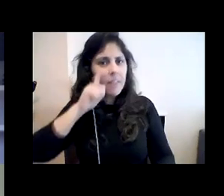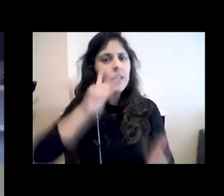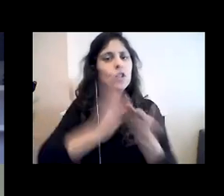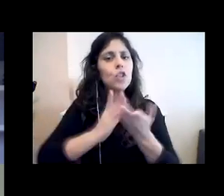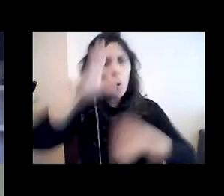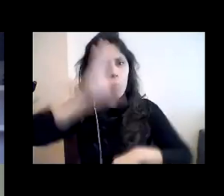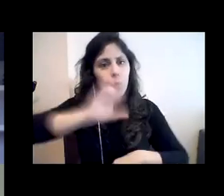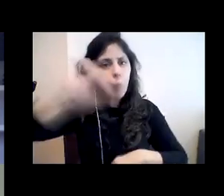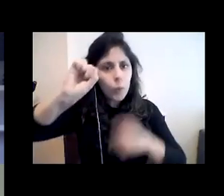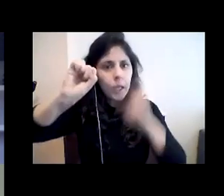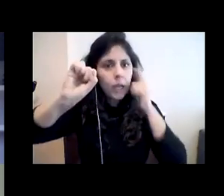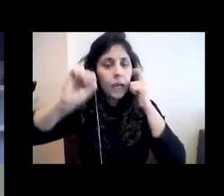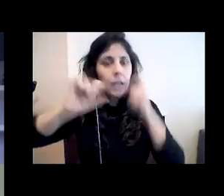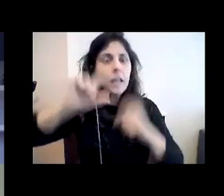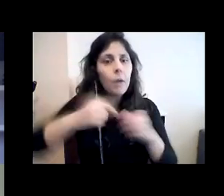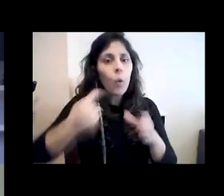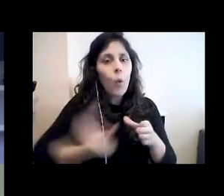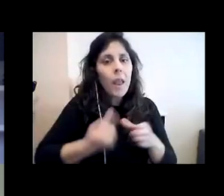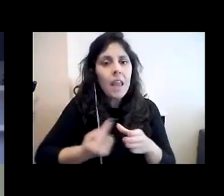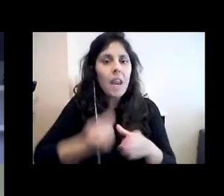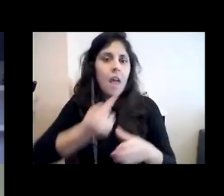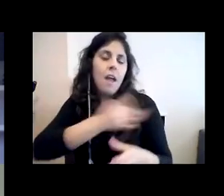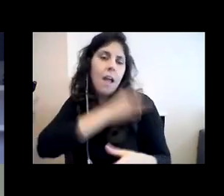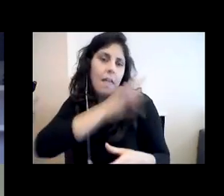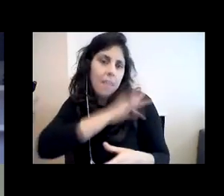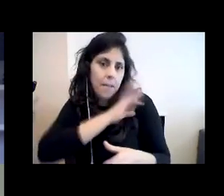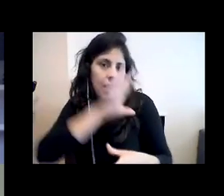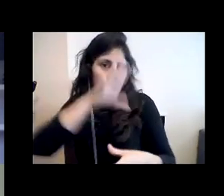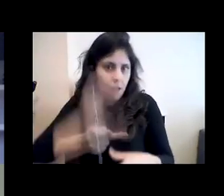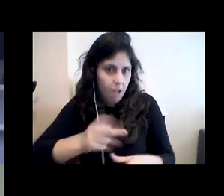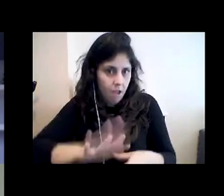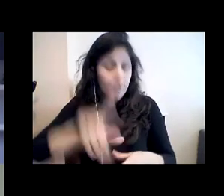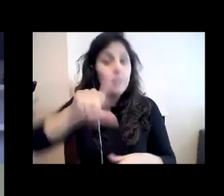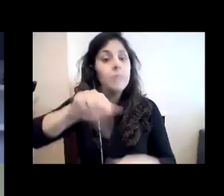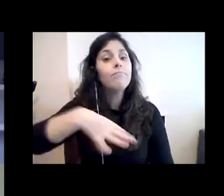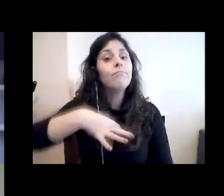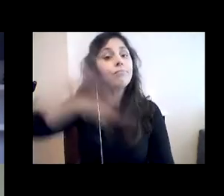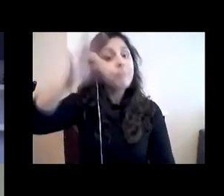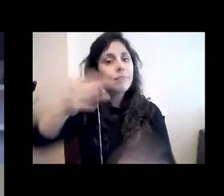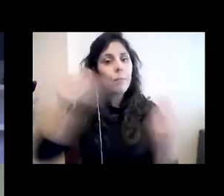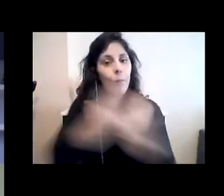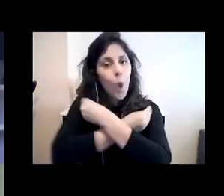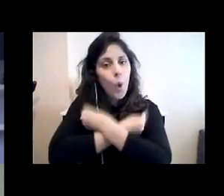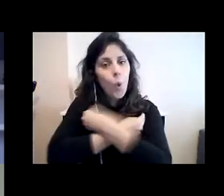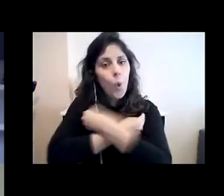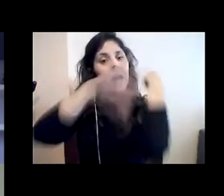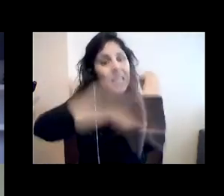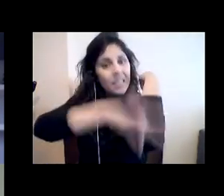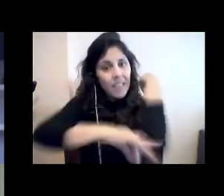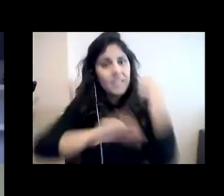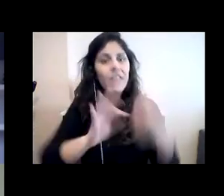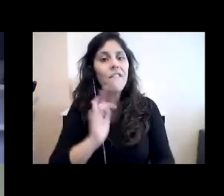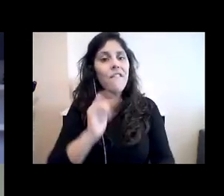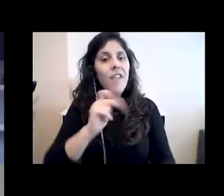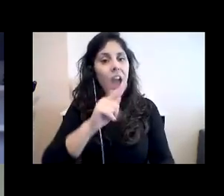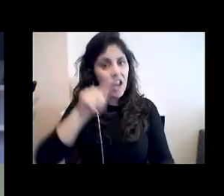do coletivo Quarentena Académica. É também eleito pelo Bloco de Esquerda na Assembleia de Freguesia de Fiães.